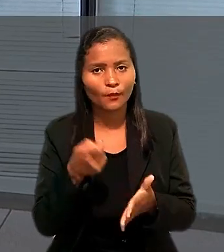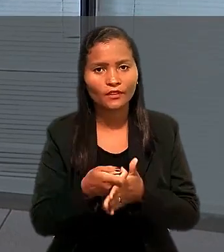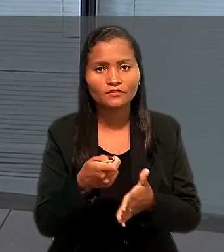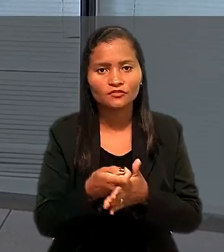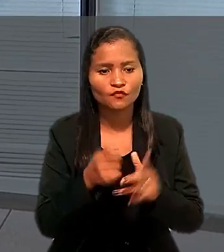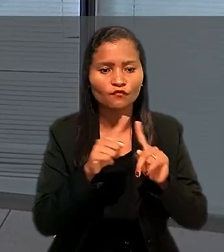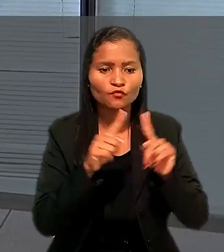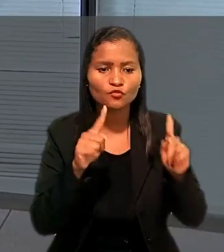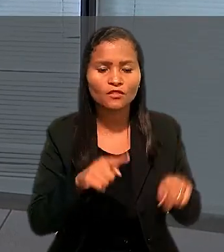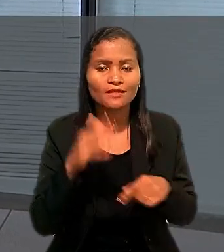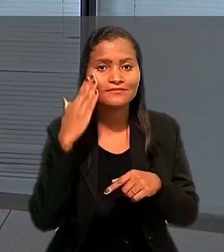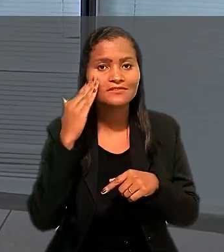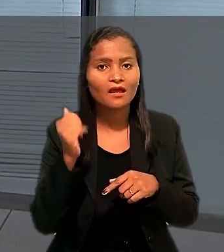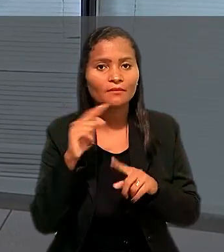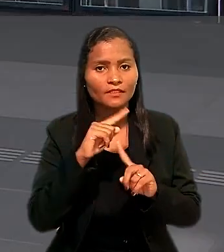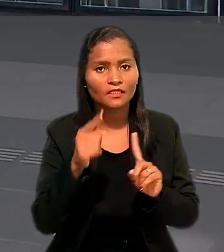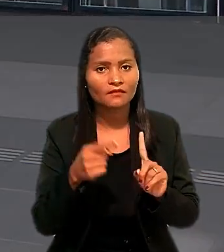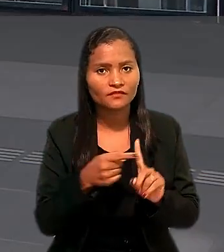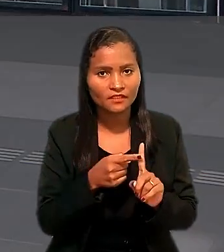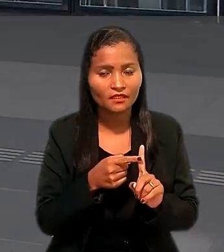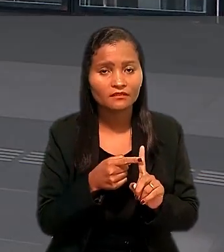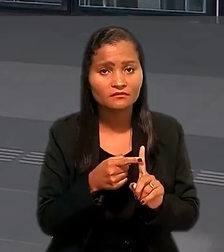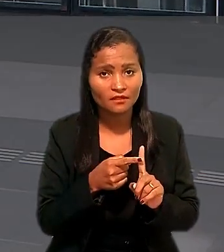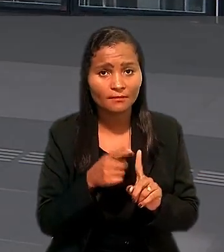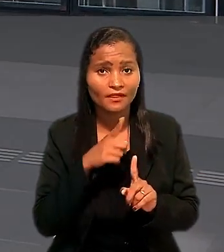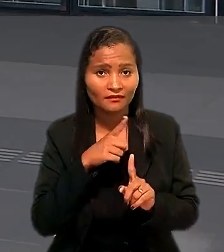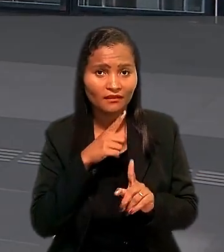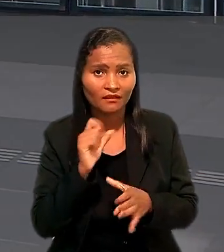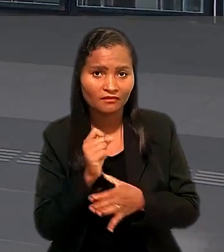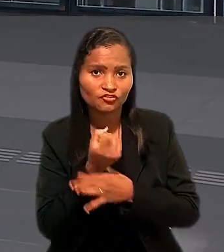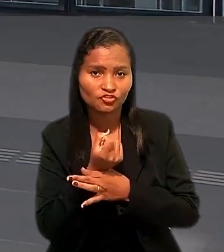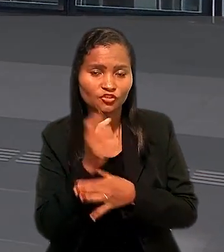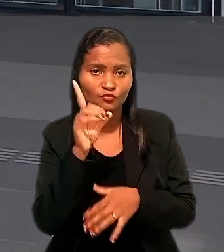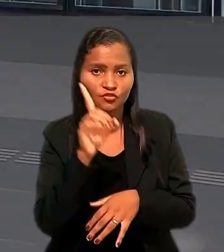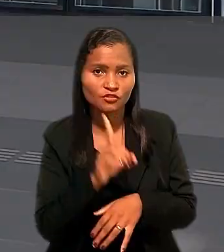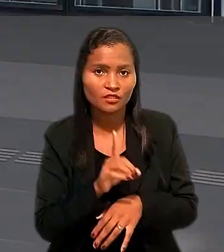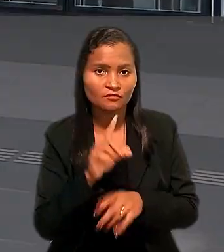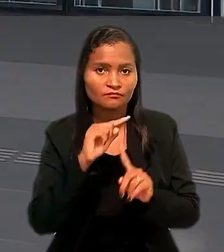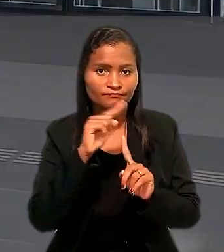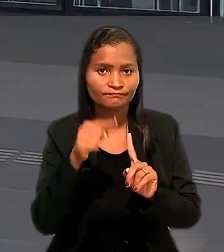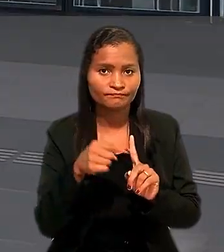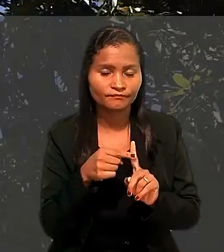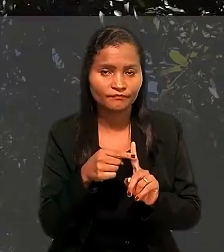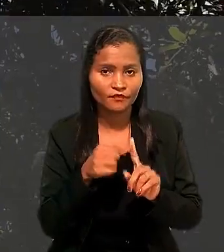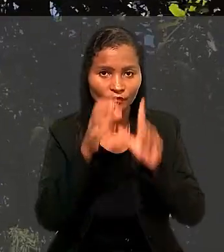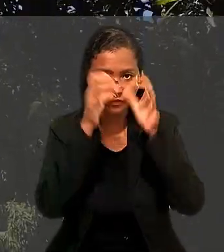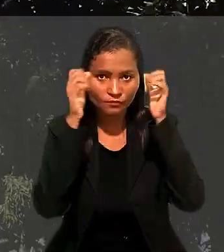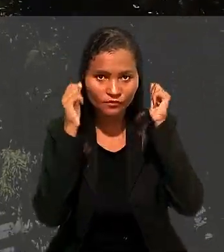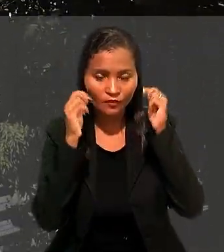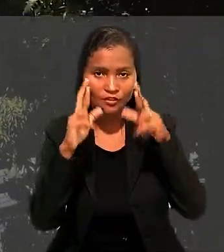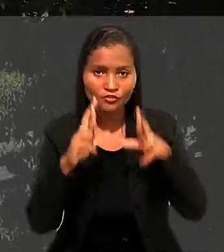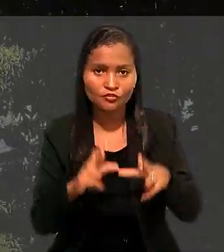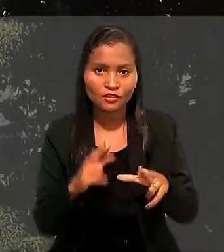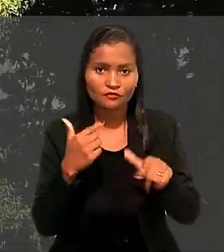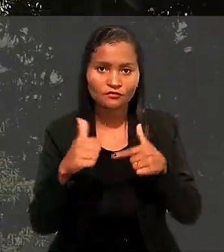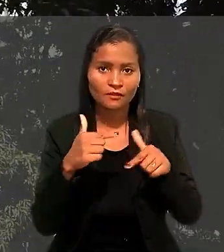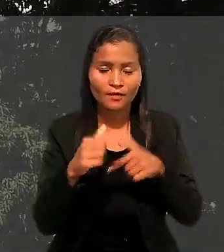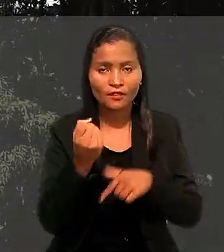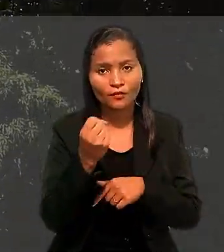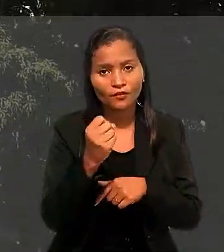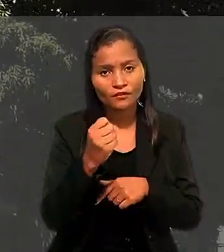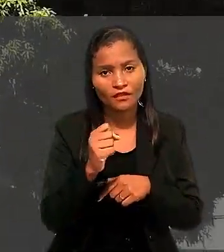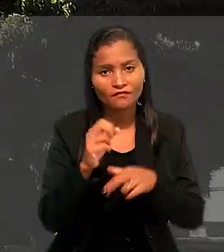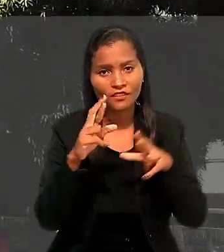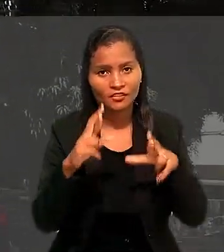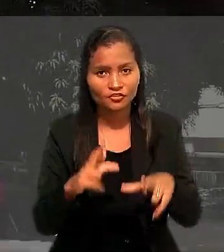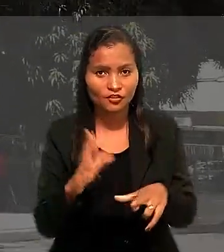exige que o empregador saiba da gravidez para que haja garantia dos direitos da gestante. O Tribunal Regional do Trabalho da 8ª